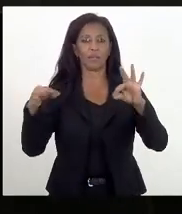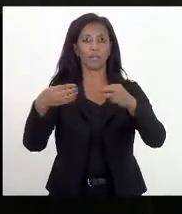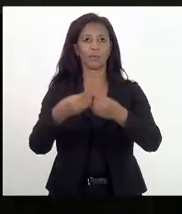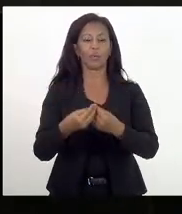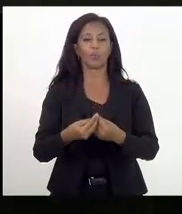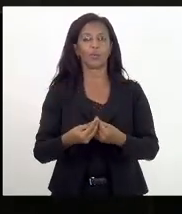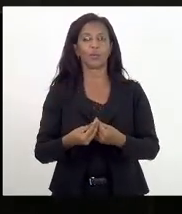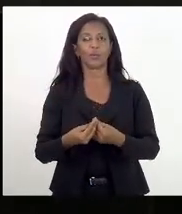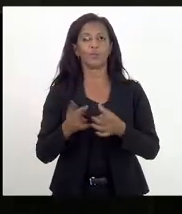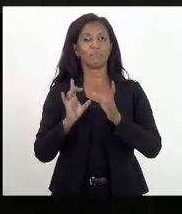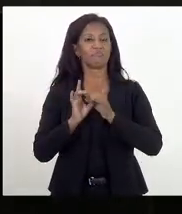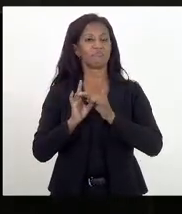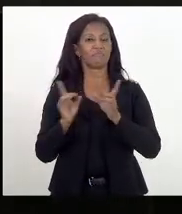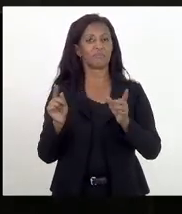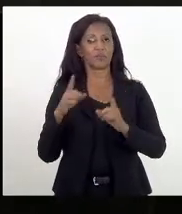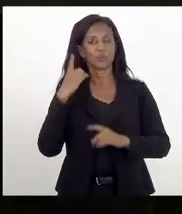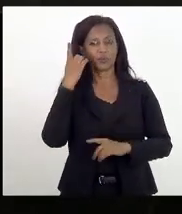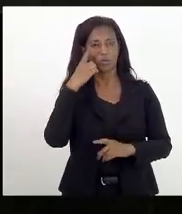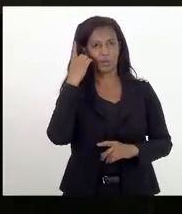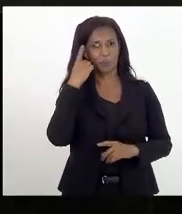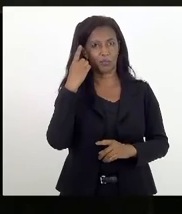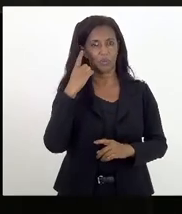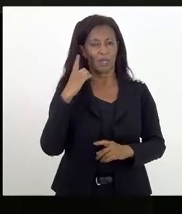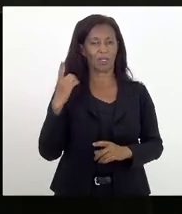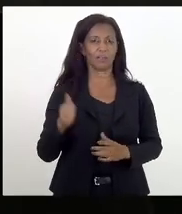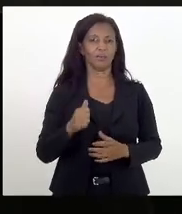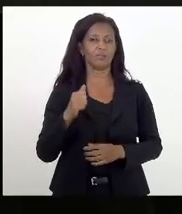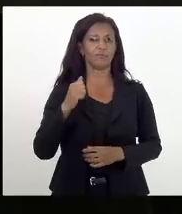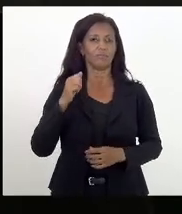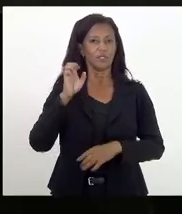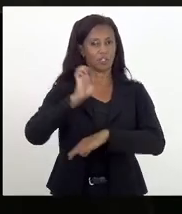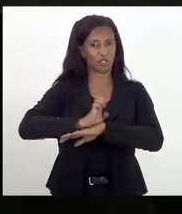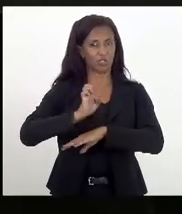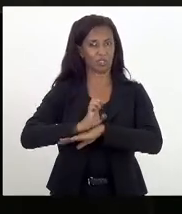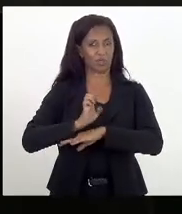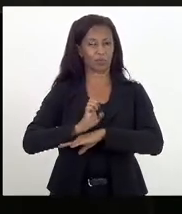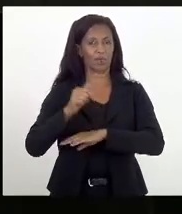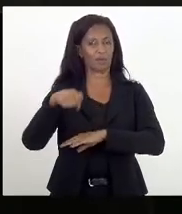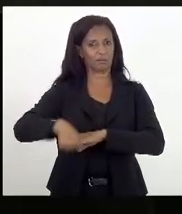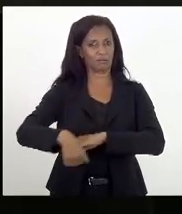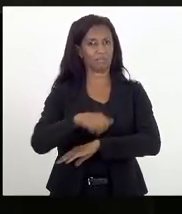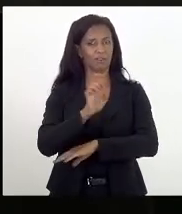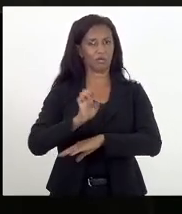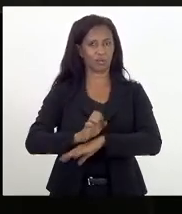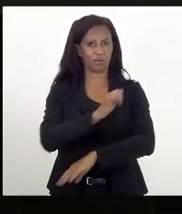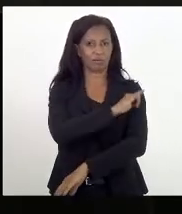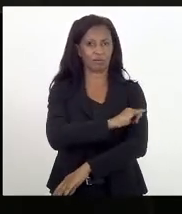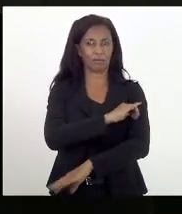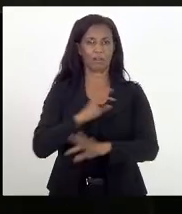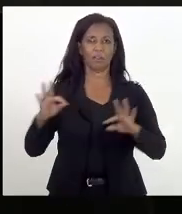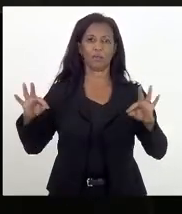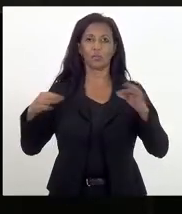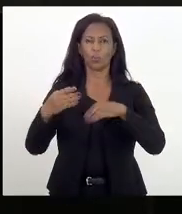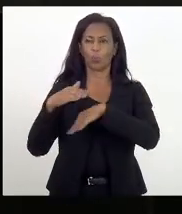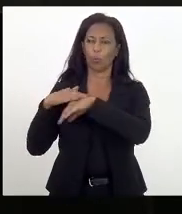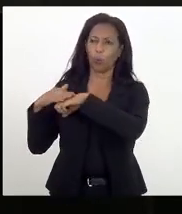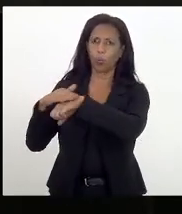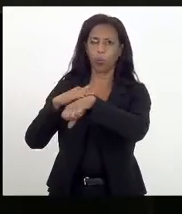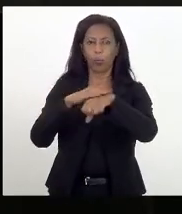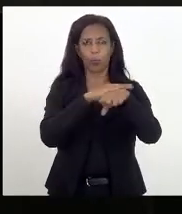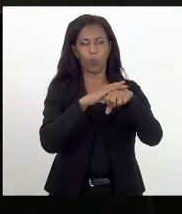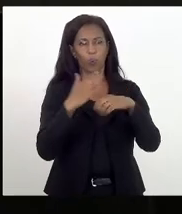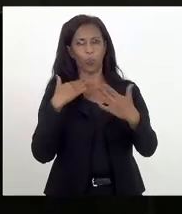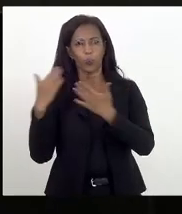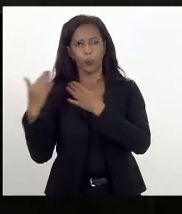todo a disponibilidade dos deputados e deputadas estaduais Fluminenses na medida em que muitas conversas tivemos